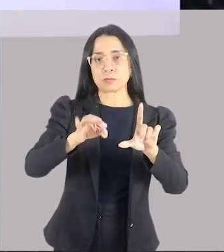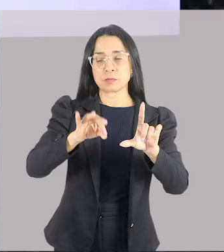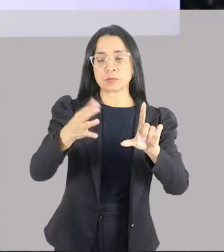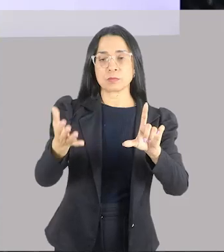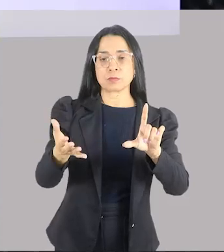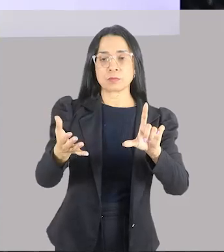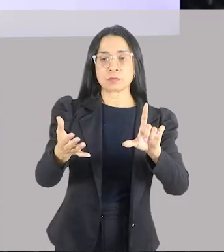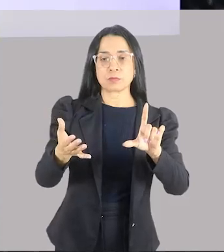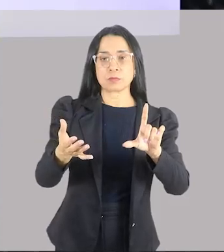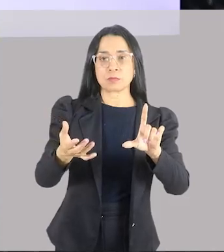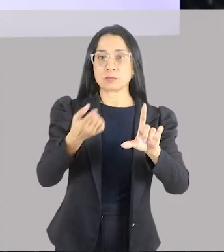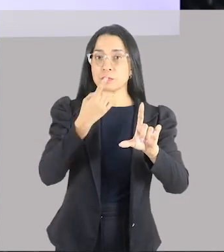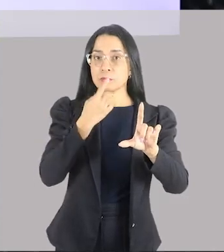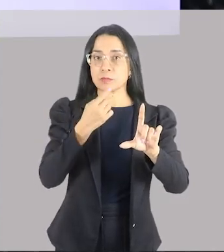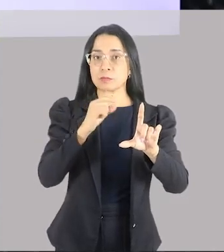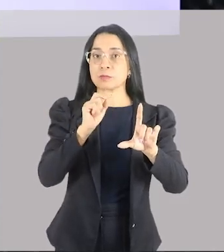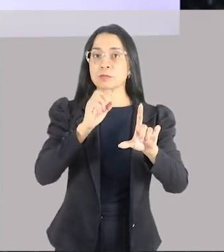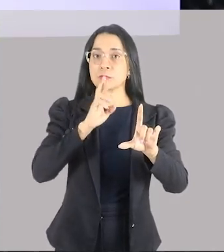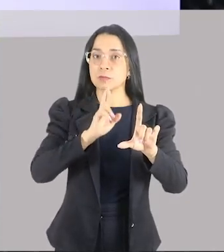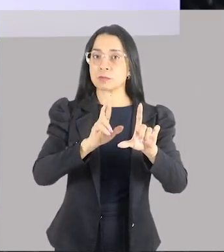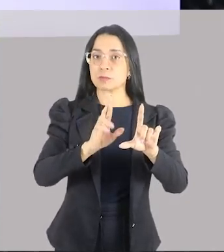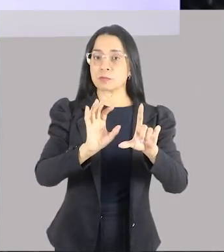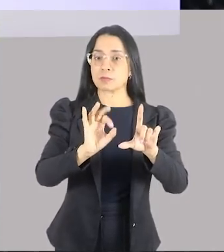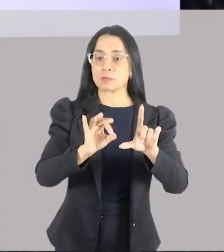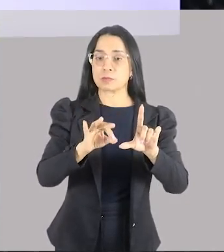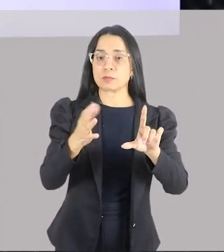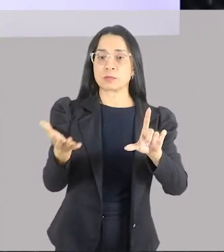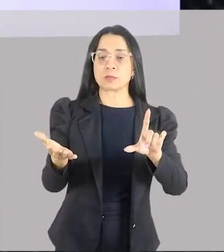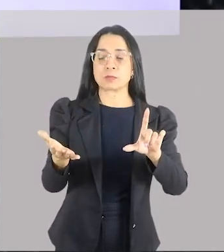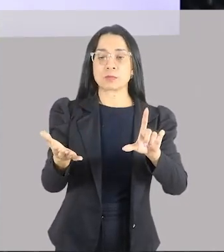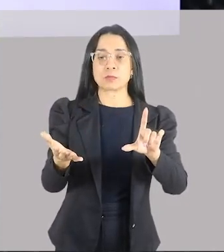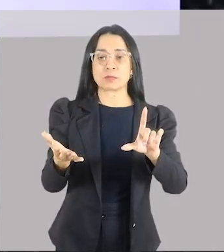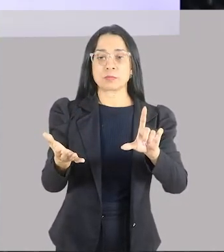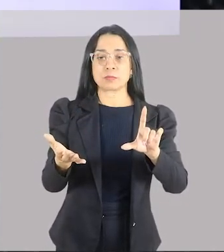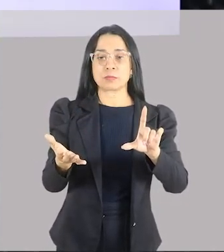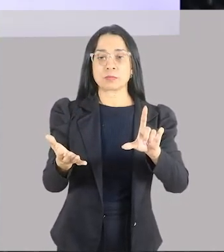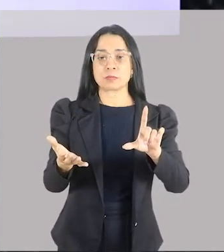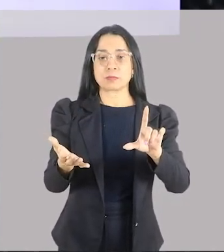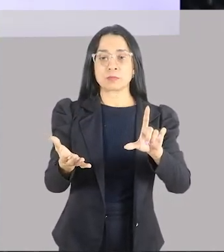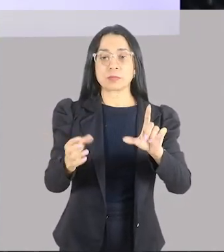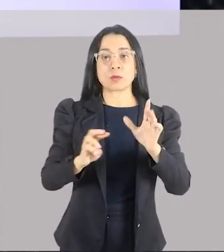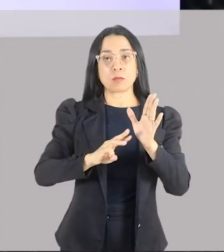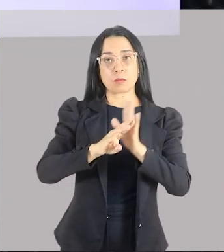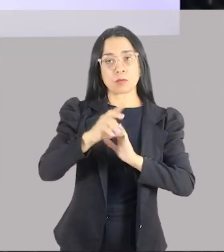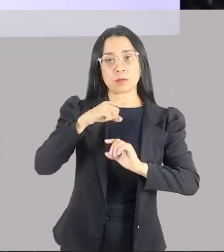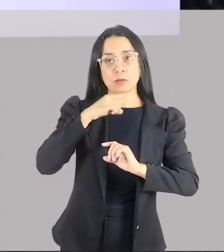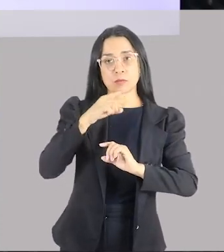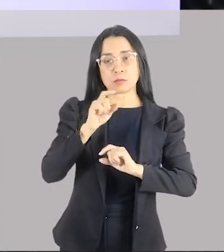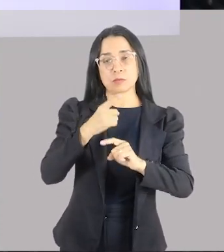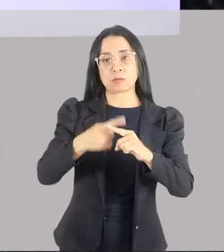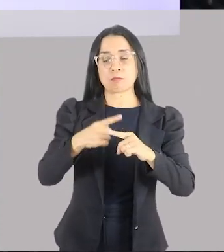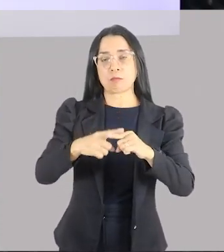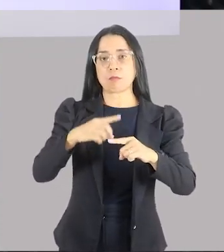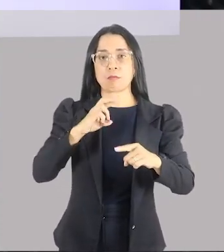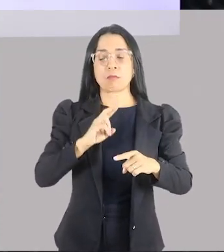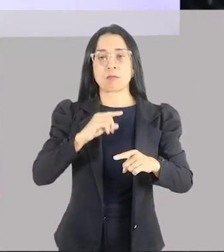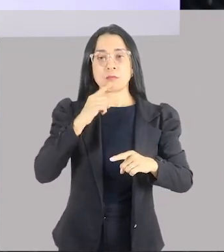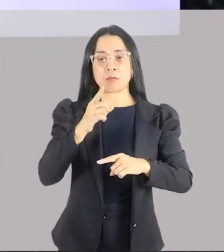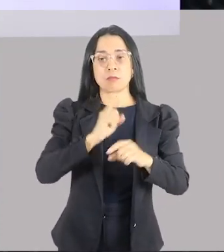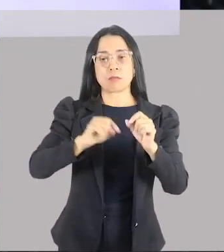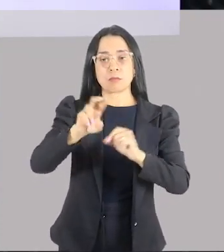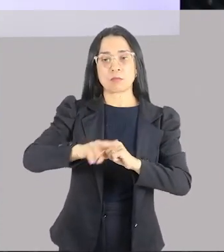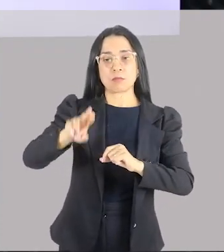ela está vermelhinha aqui como resposta. O método da dúvida, e por ser dúvida é um método que